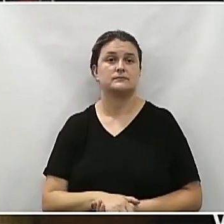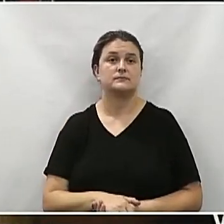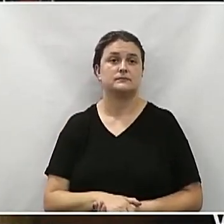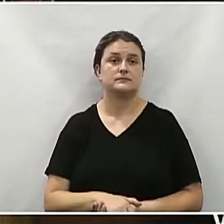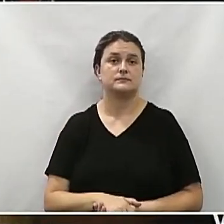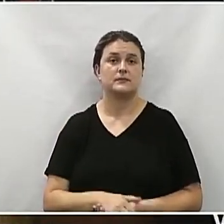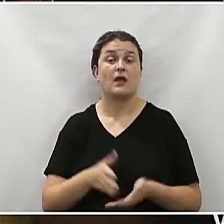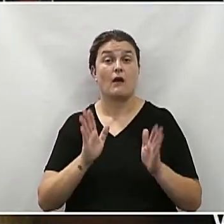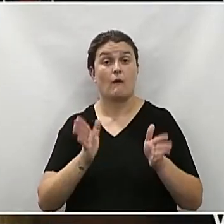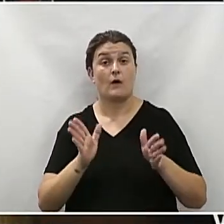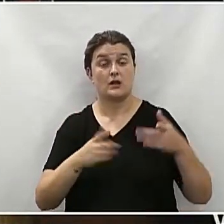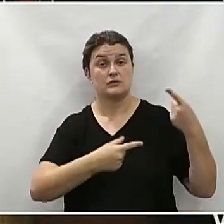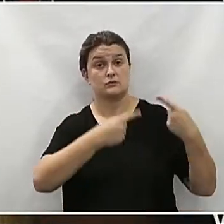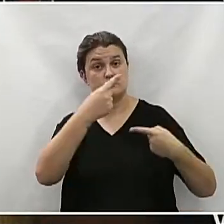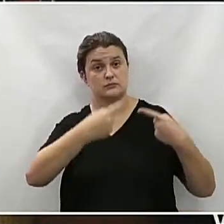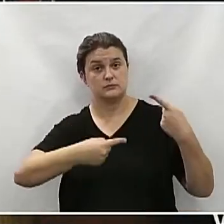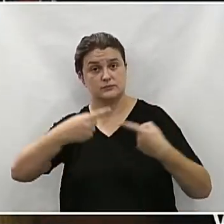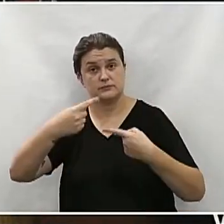Em discussão,